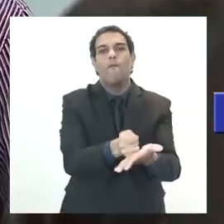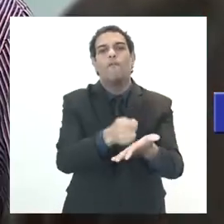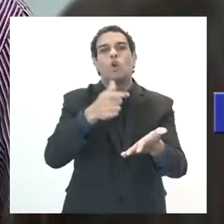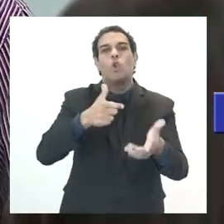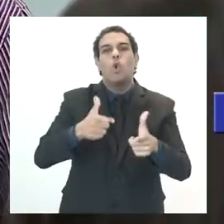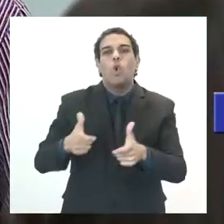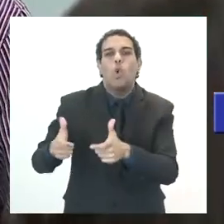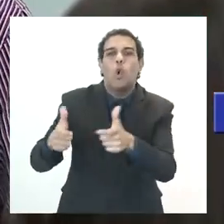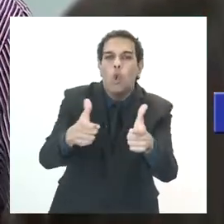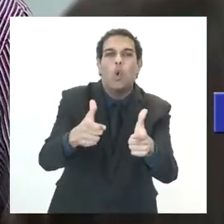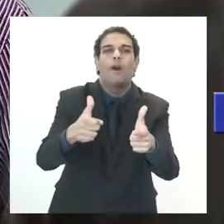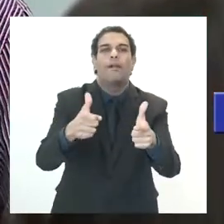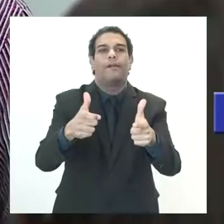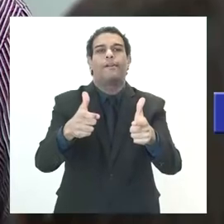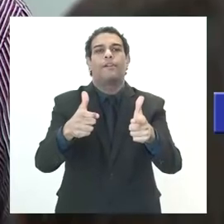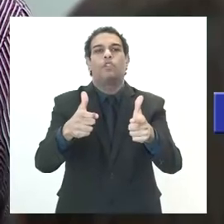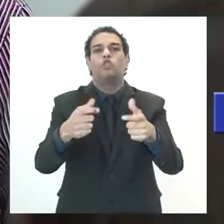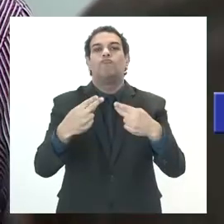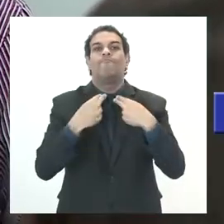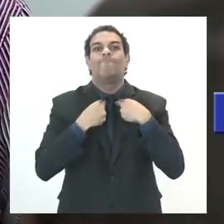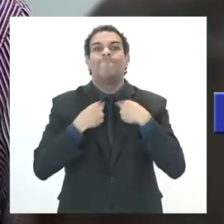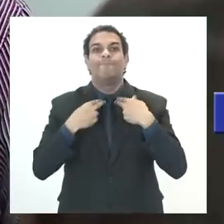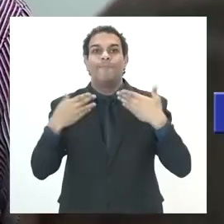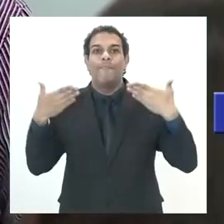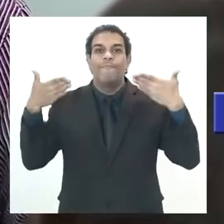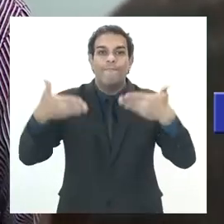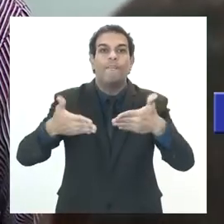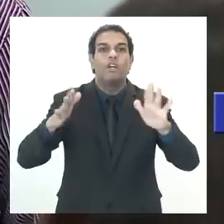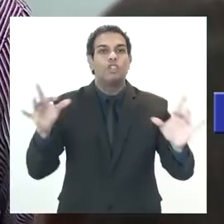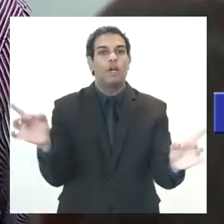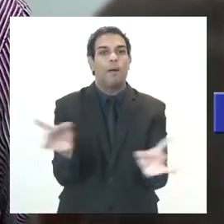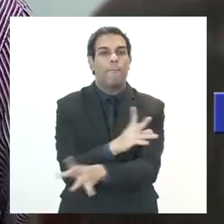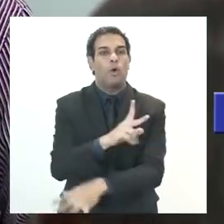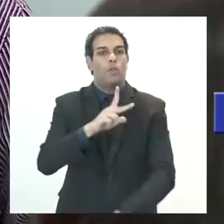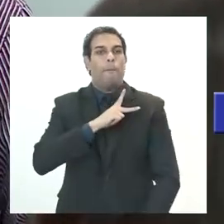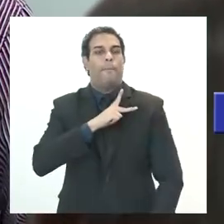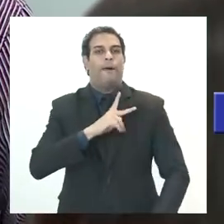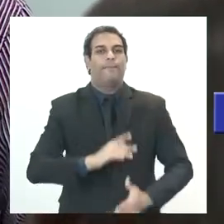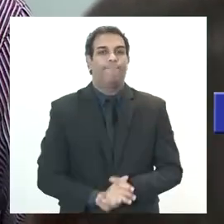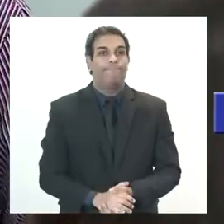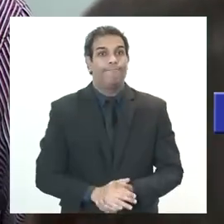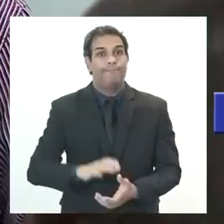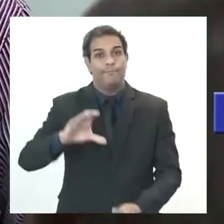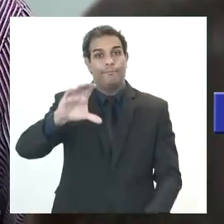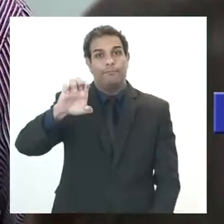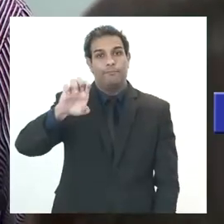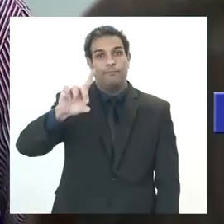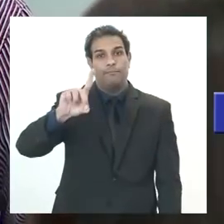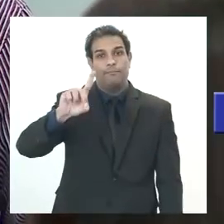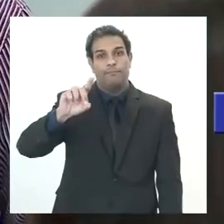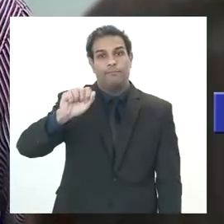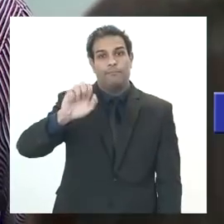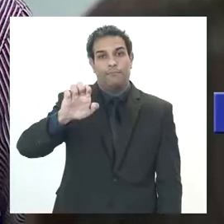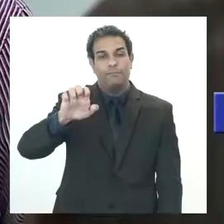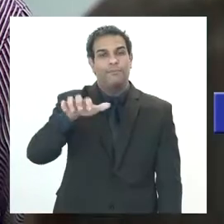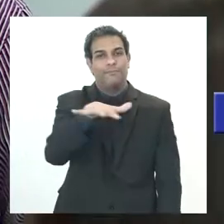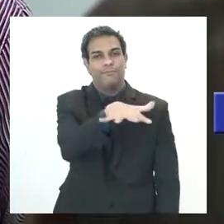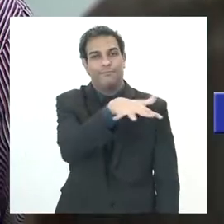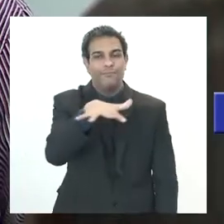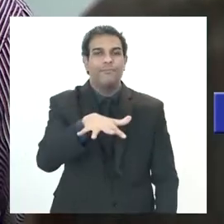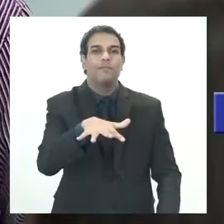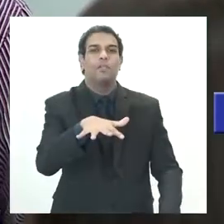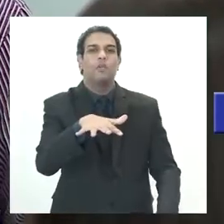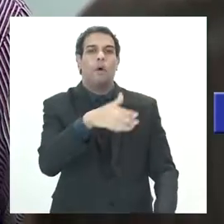locais onde as companhias estão a sistema dessa no privatizado Oi e a Cedae E tantas outras empresas públicas sistemas